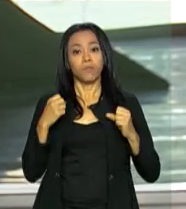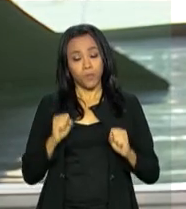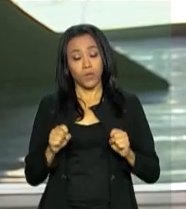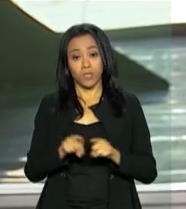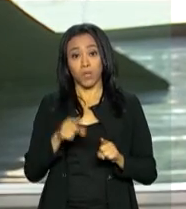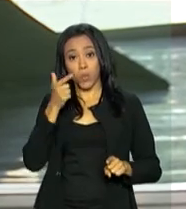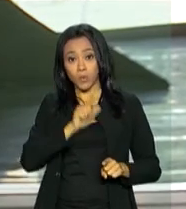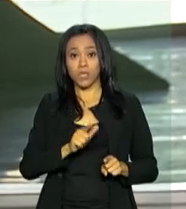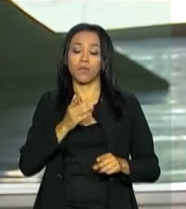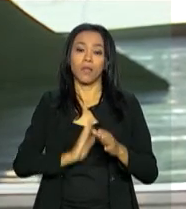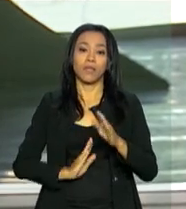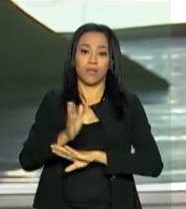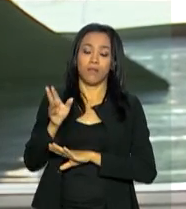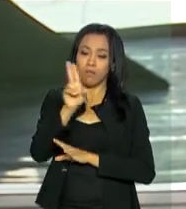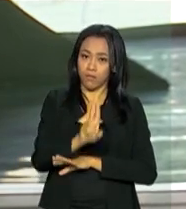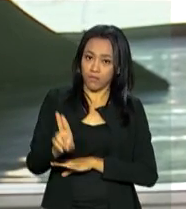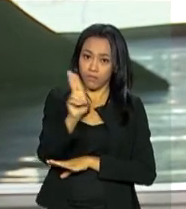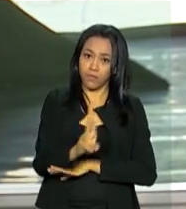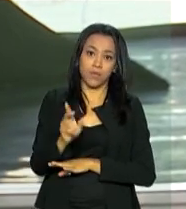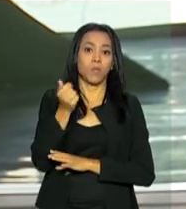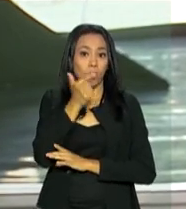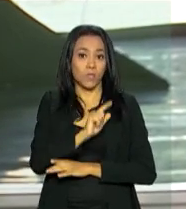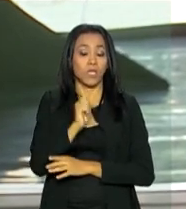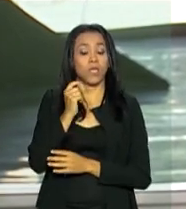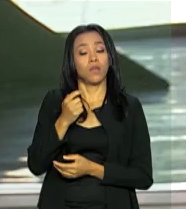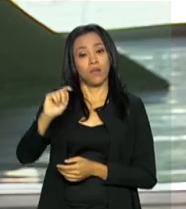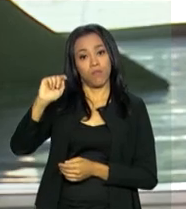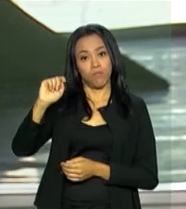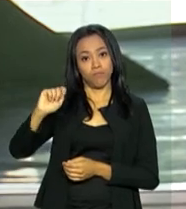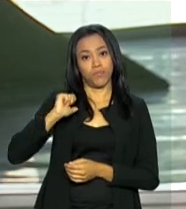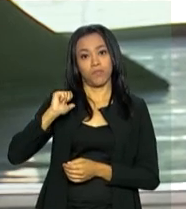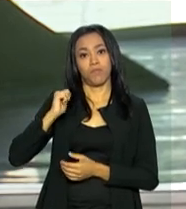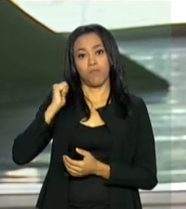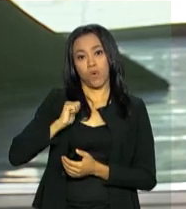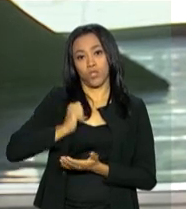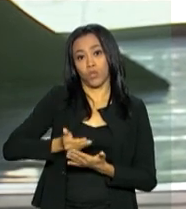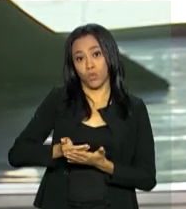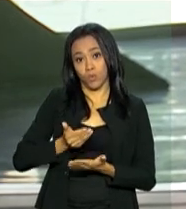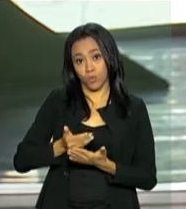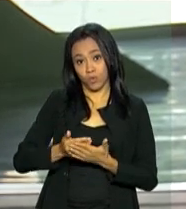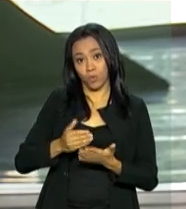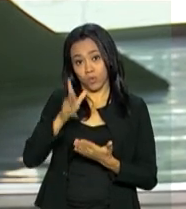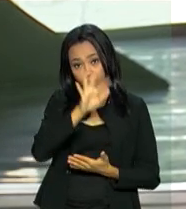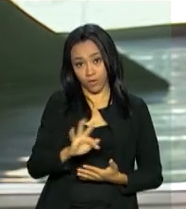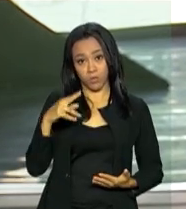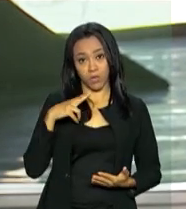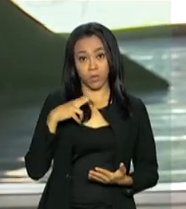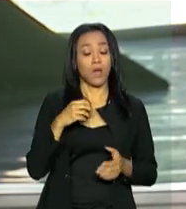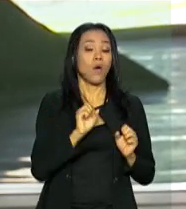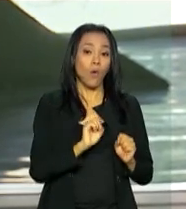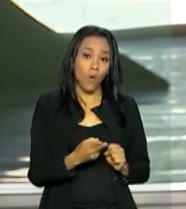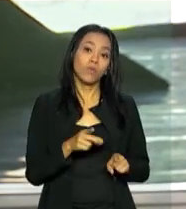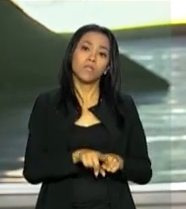uma vaga em universidade pública para conseguir bolsa de estudo em faculdades particulares ou para conseguir um financiamento por meio do